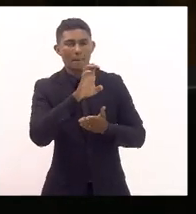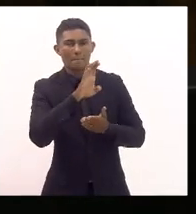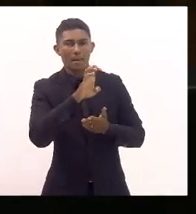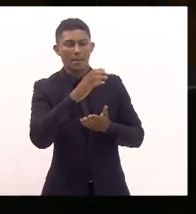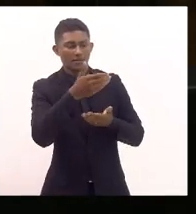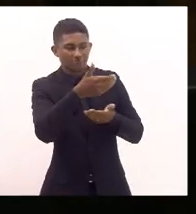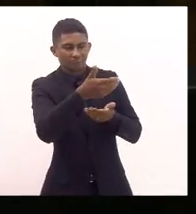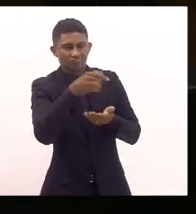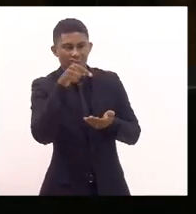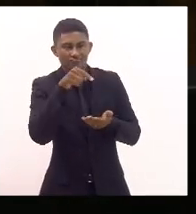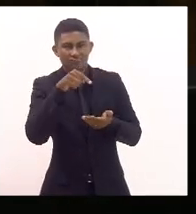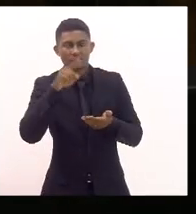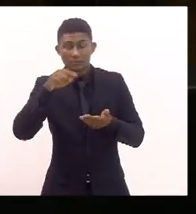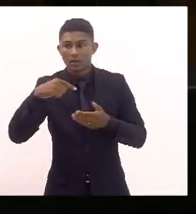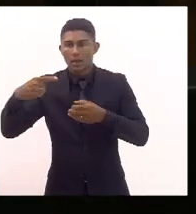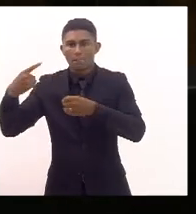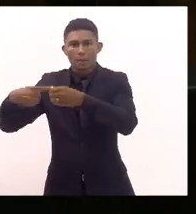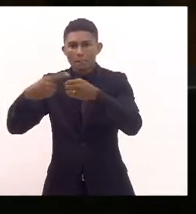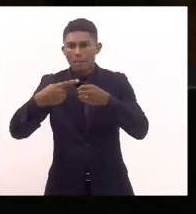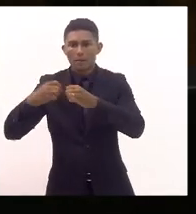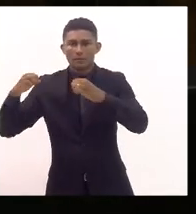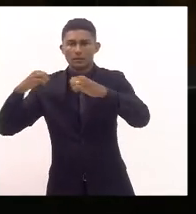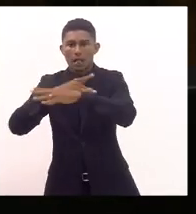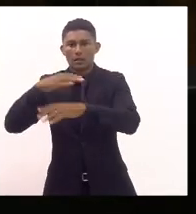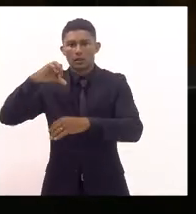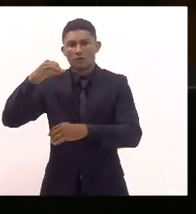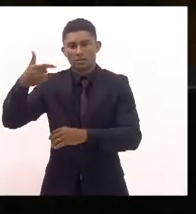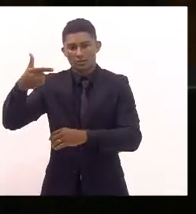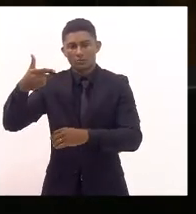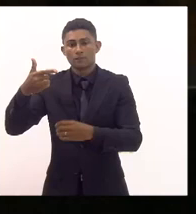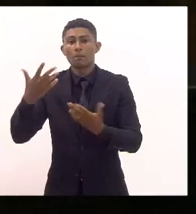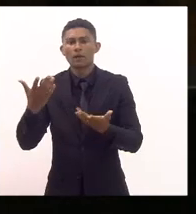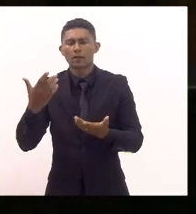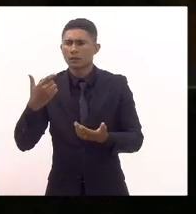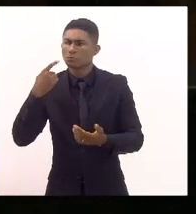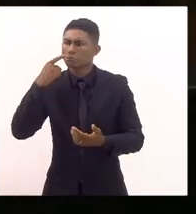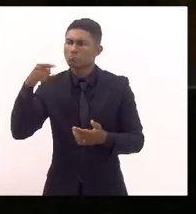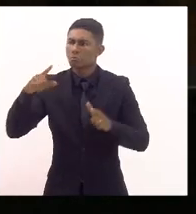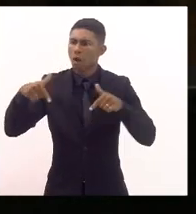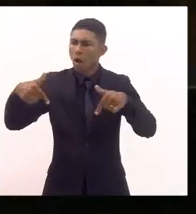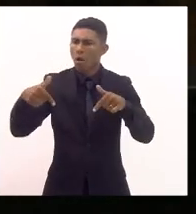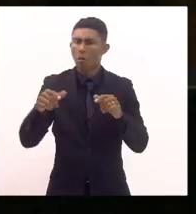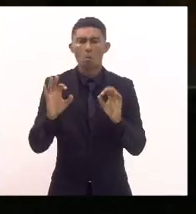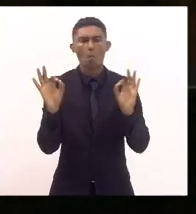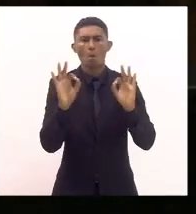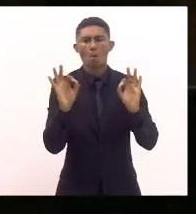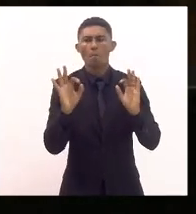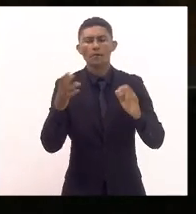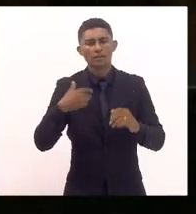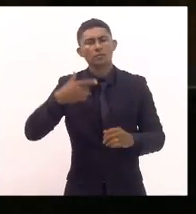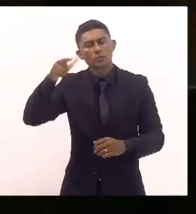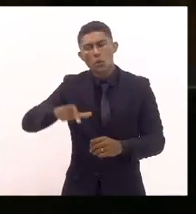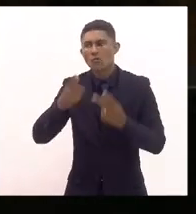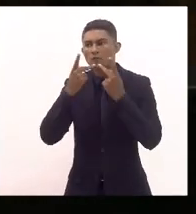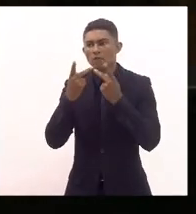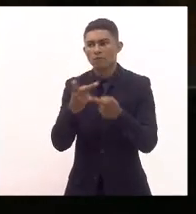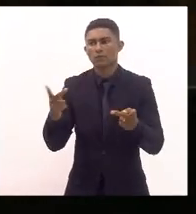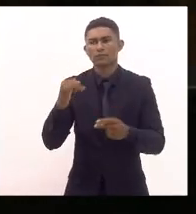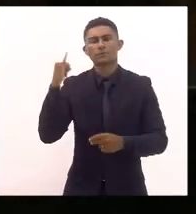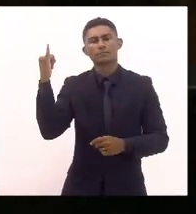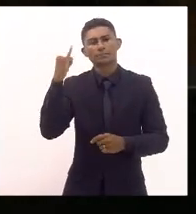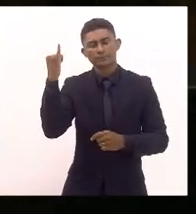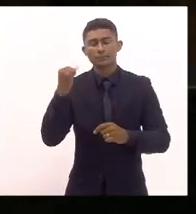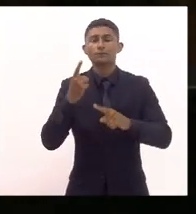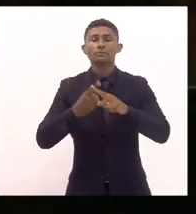esse não é que não via acontecer mais que insisto na sua importância porque as